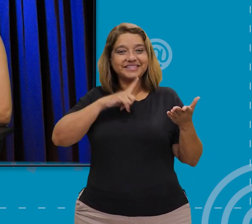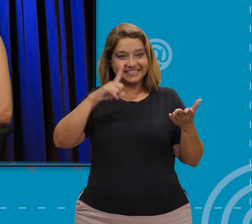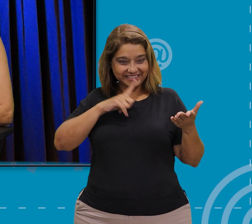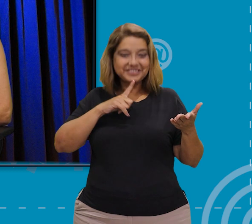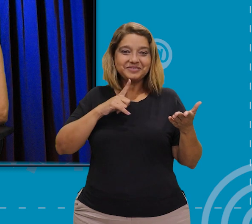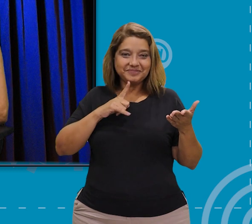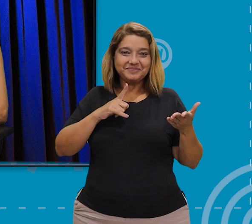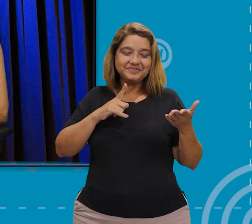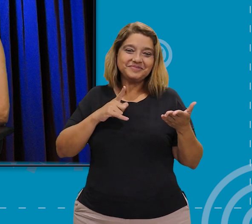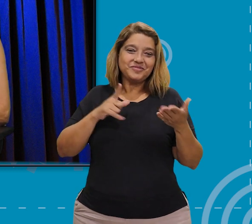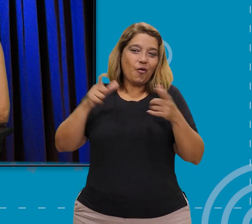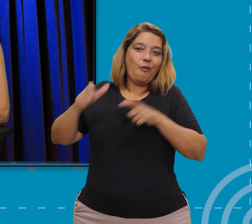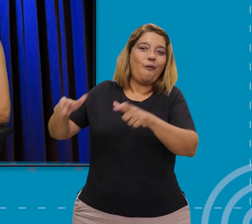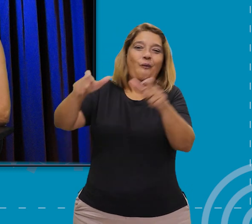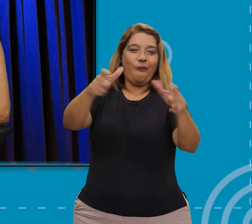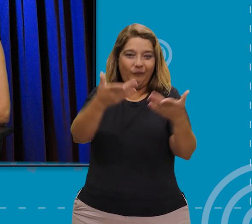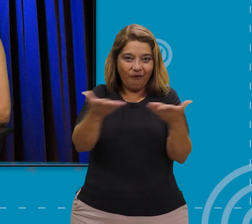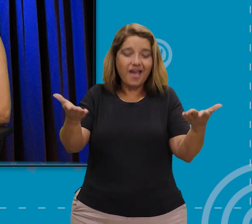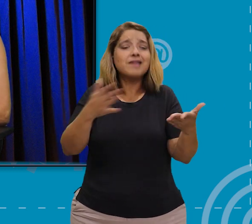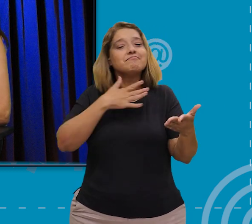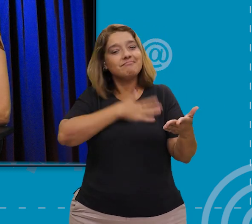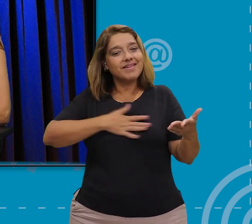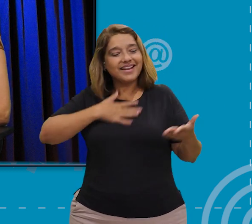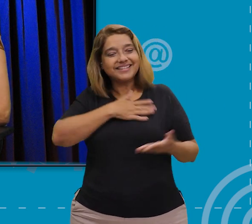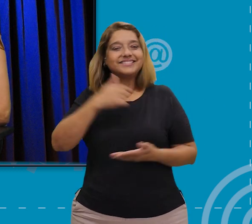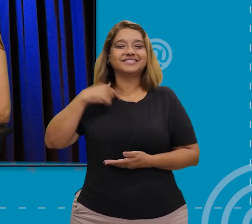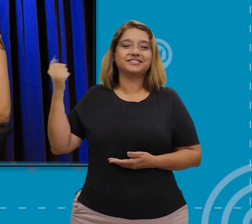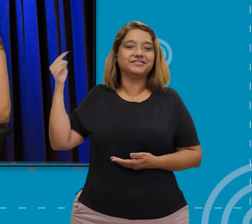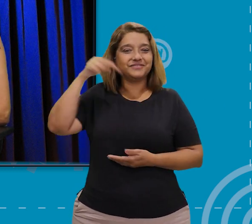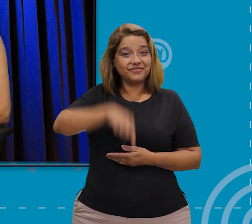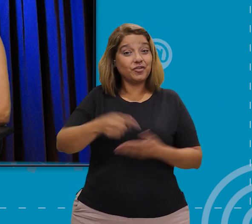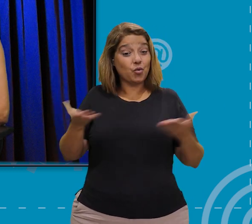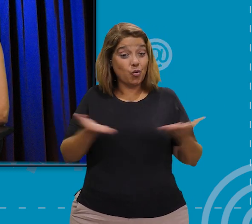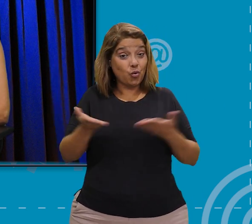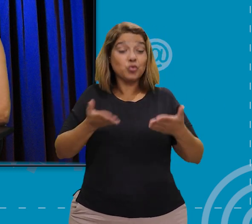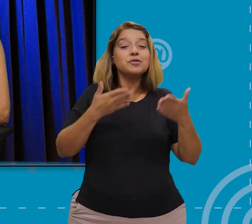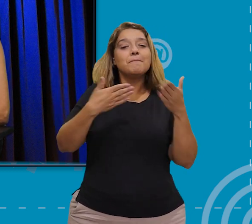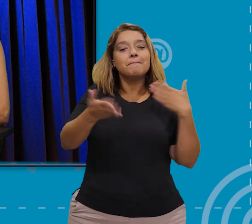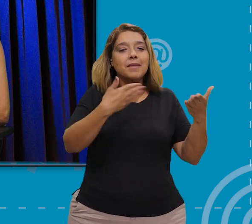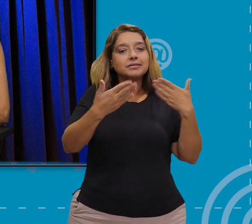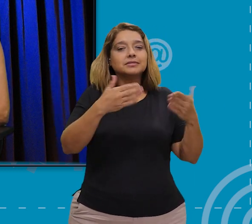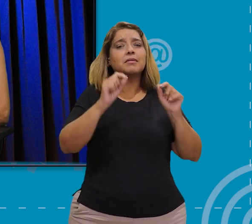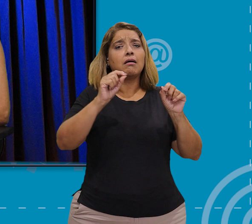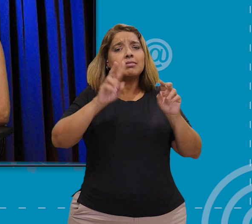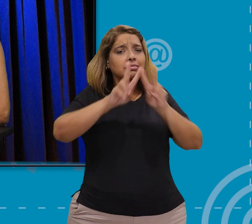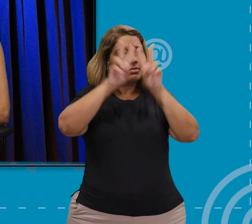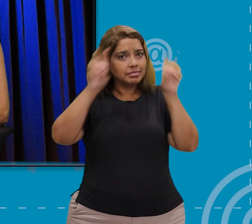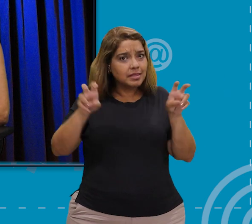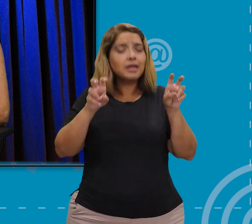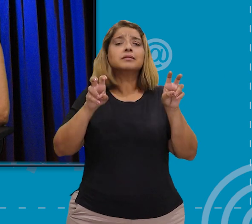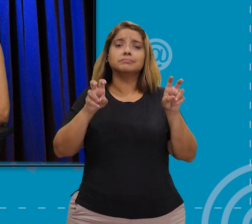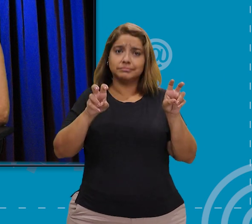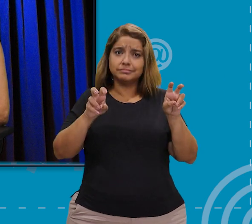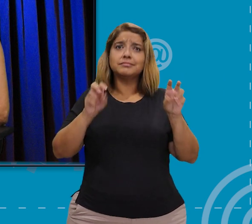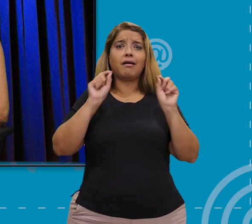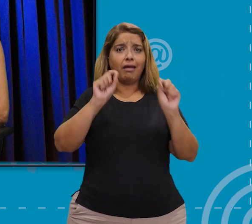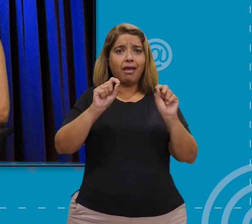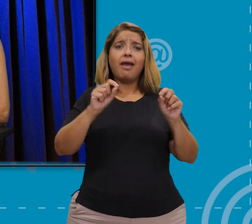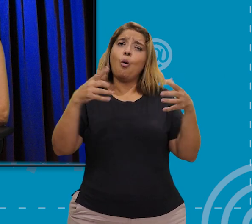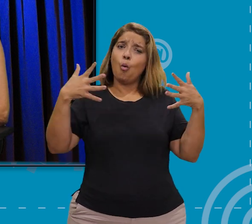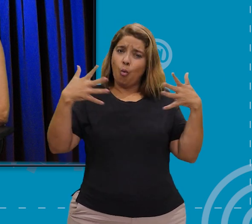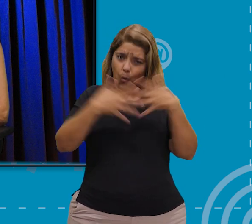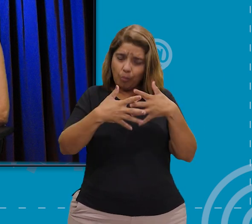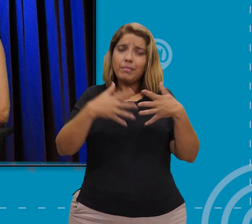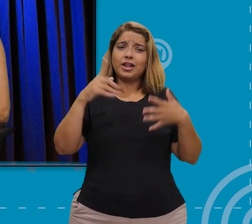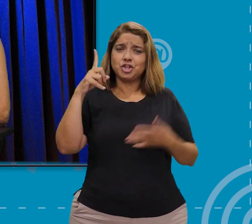estão por aí, né? É um prazer, uma satisfação muito grande estar aqui conversando um pouquinho sobre um tema tão